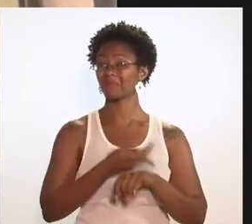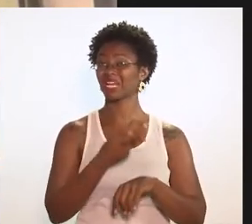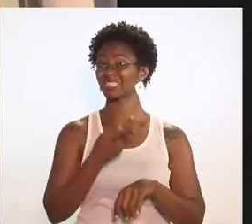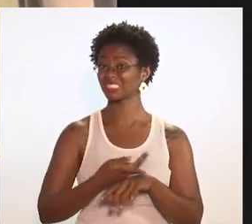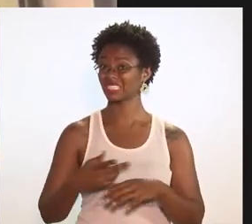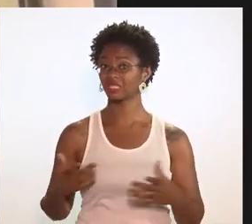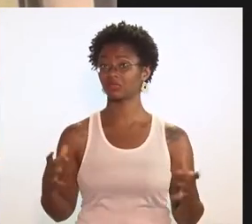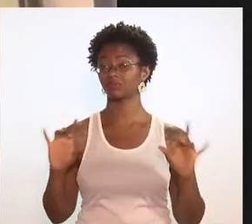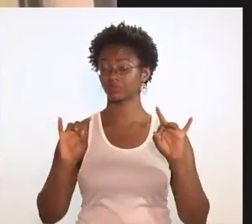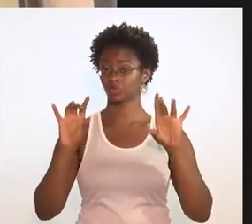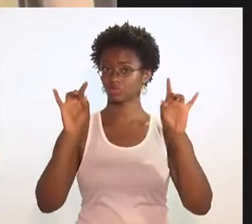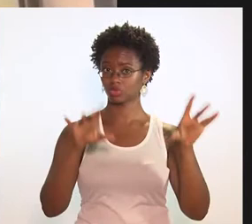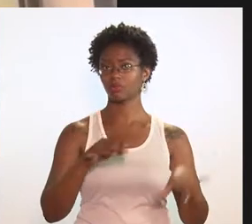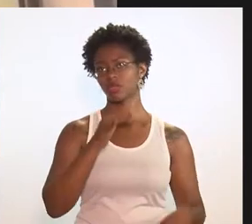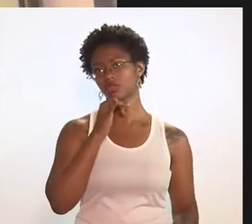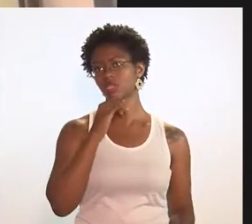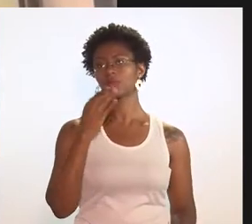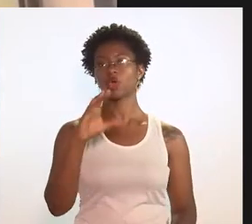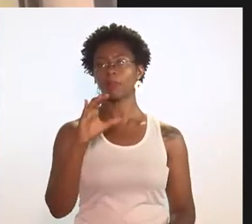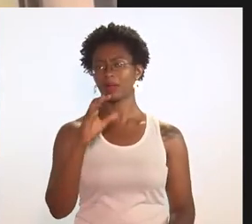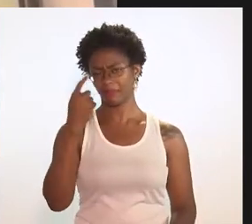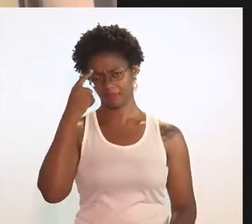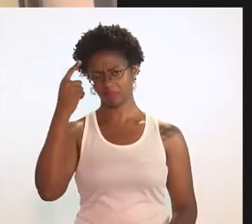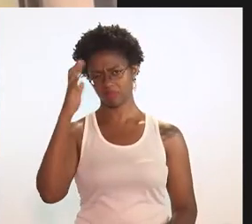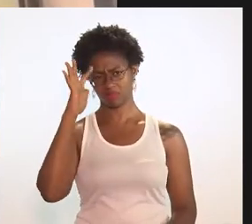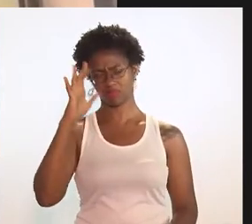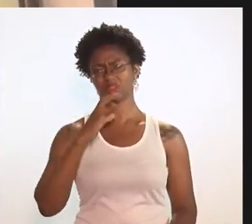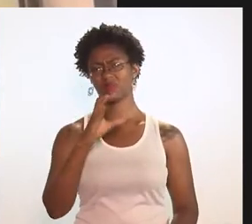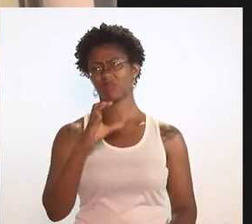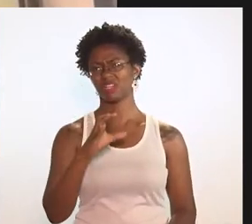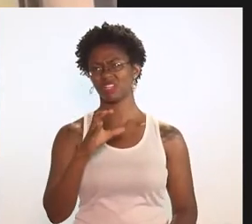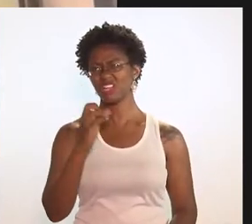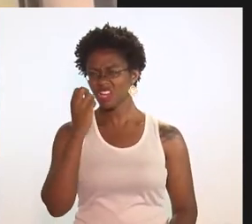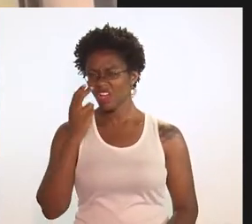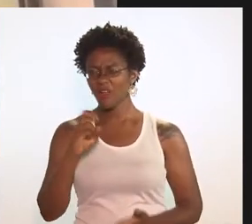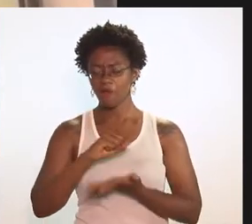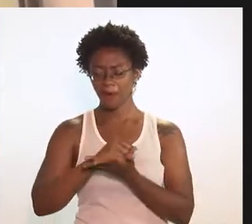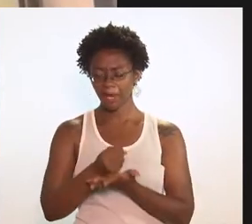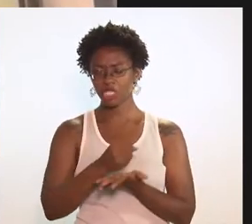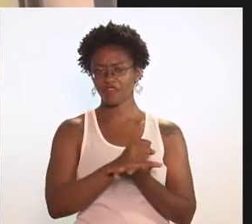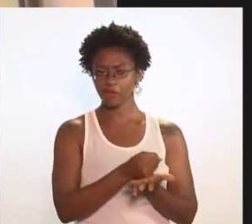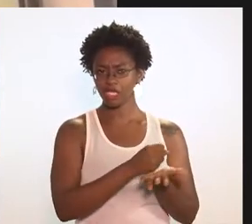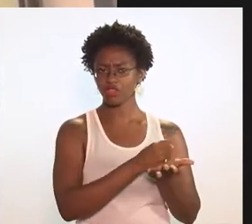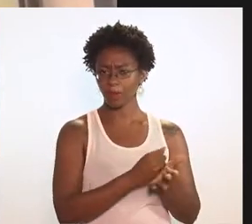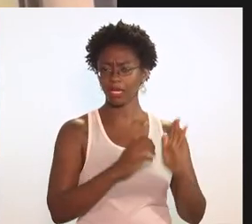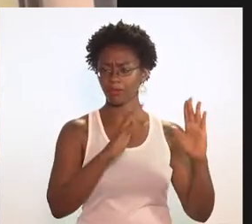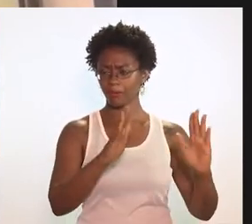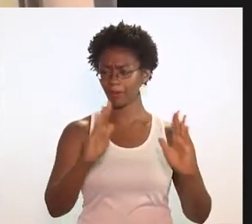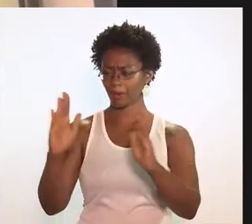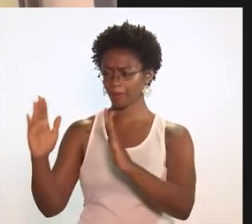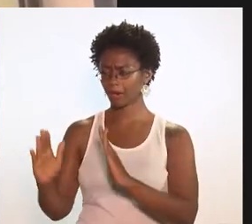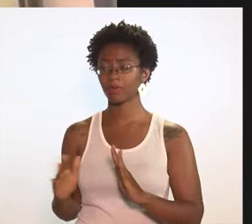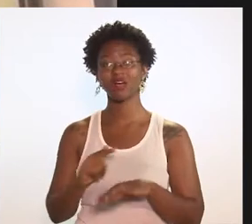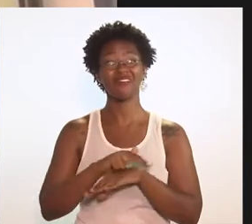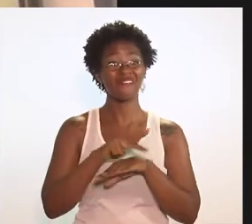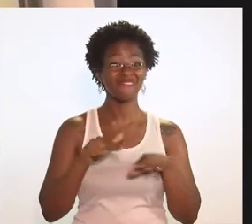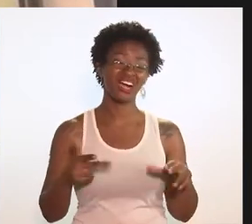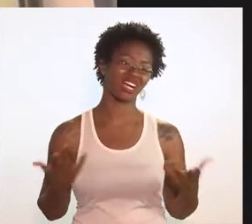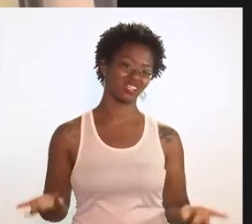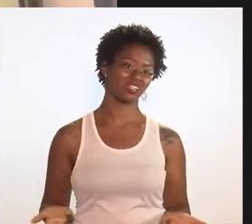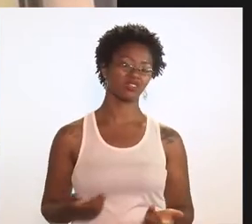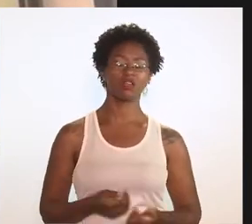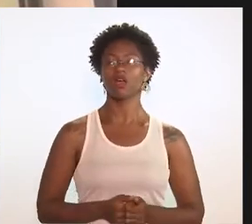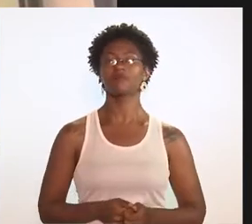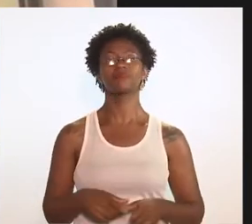especificamente, a gente pensa assim, pensa Copacabana. Já pensou a quantidade de farmácias que você tem em Copacabana? Já pensou